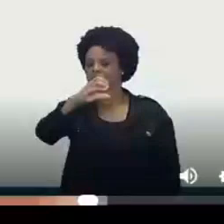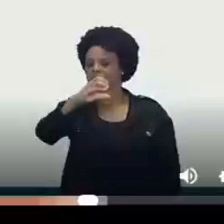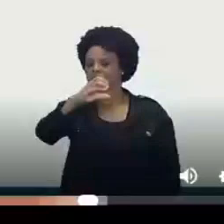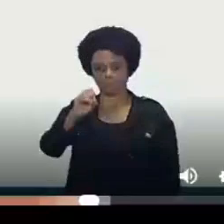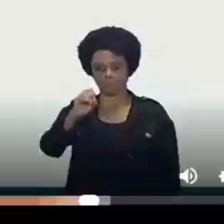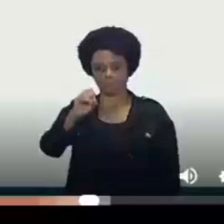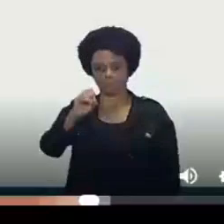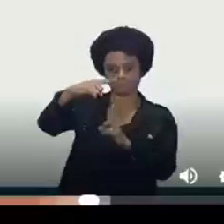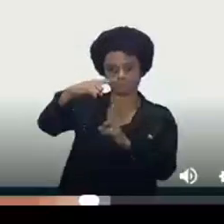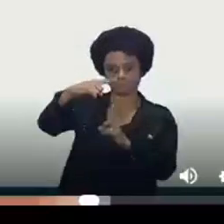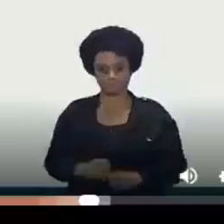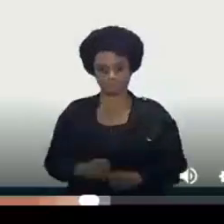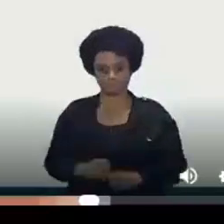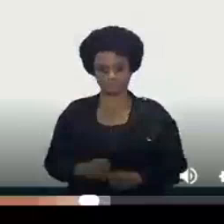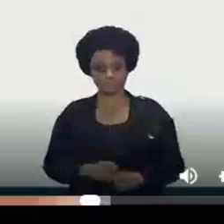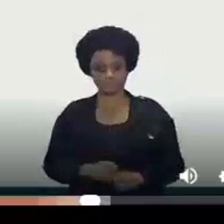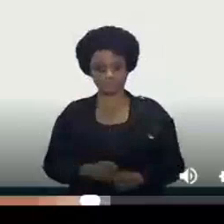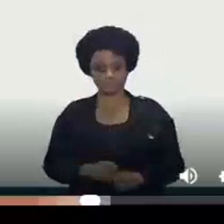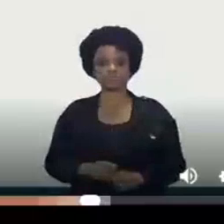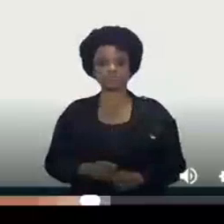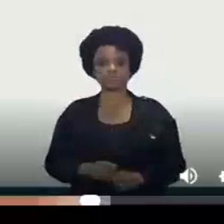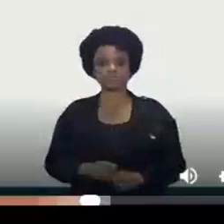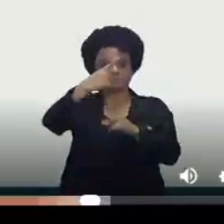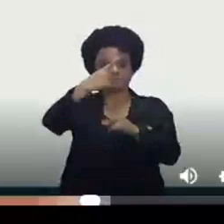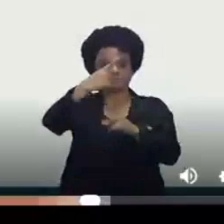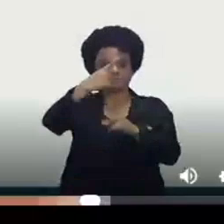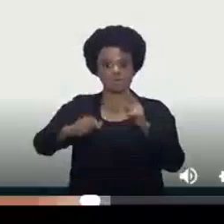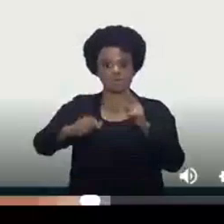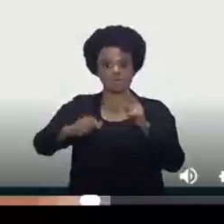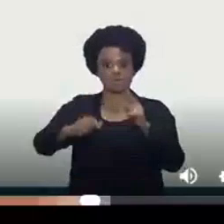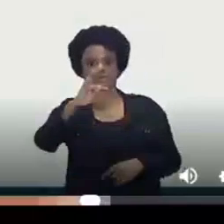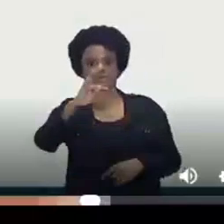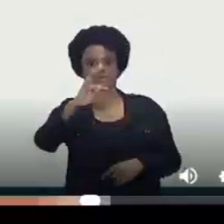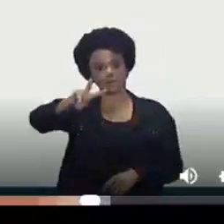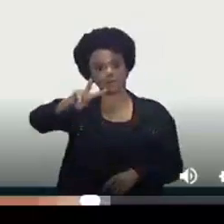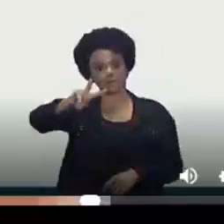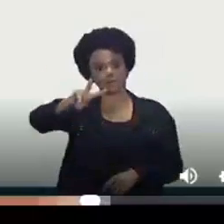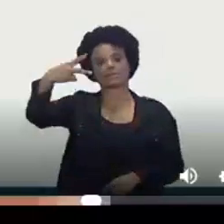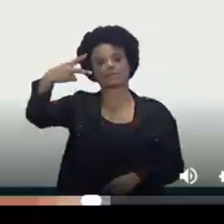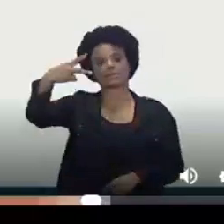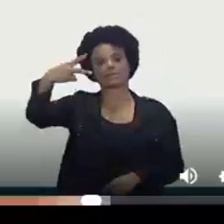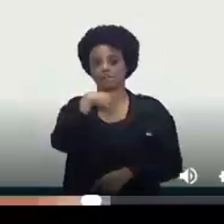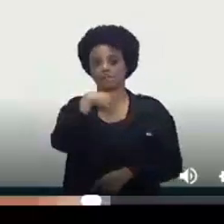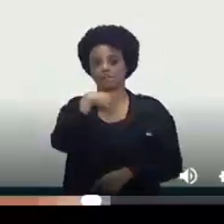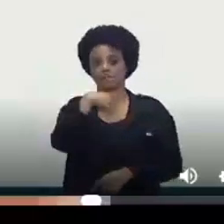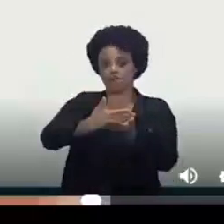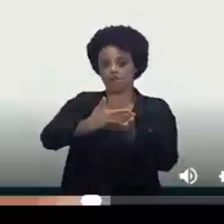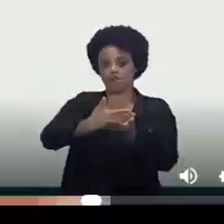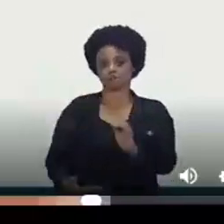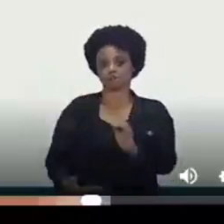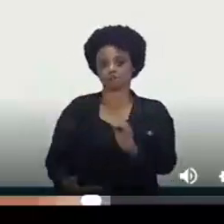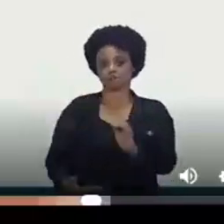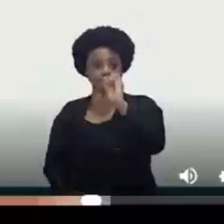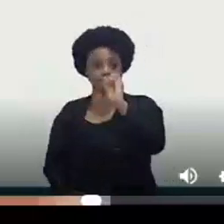Meio de AT quadrado. Veja que a nossa posição inicial é 0 e o